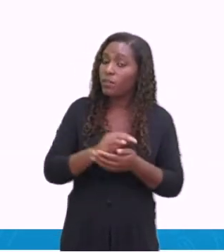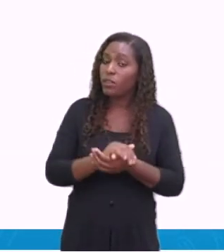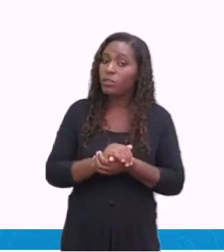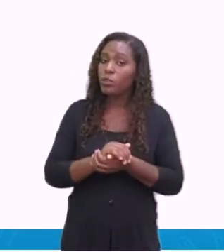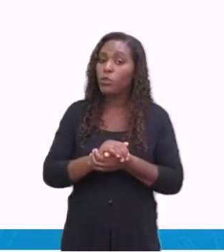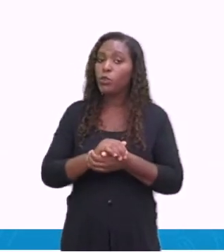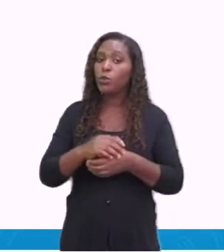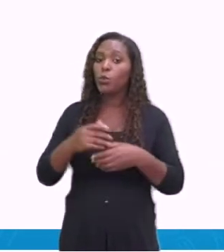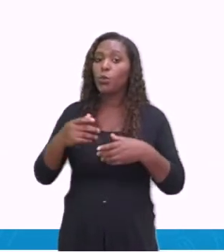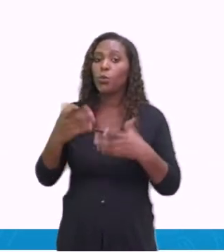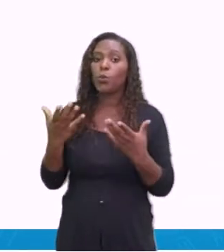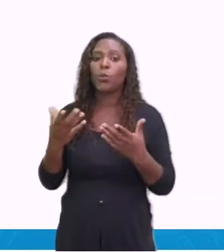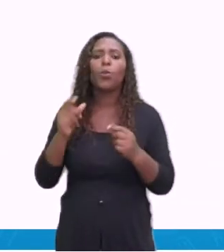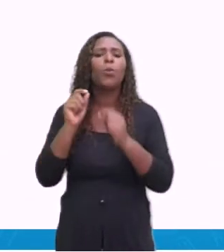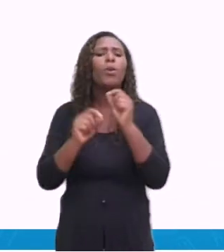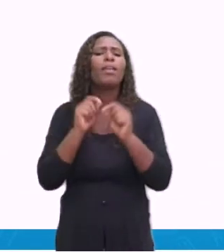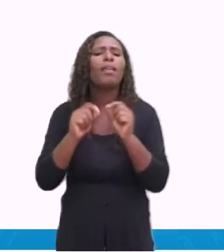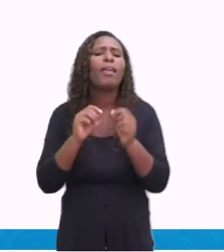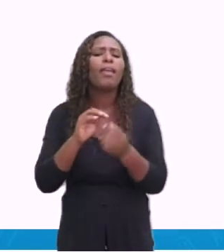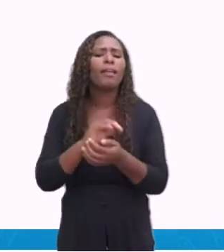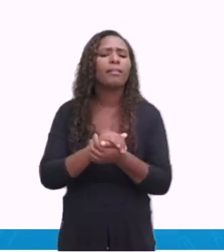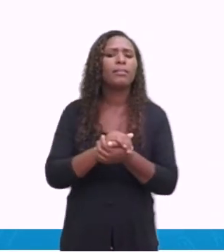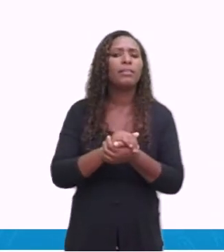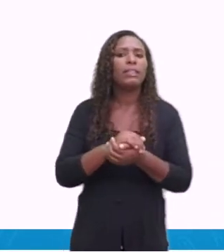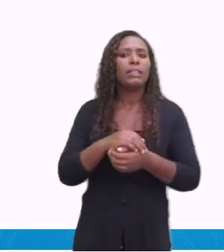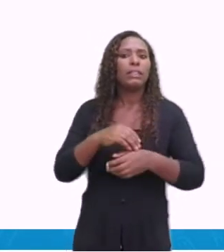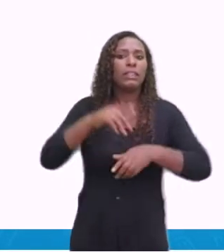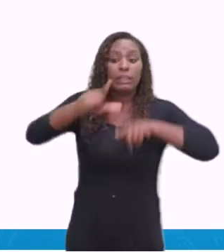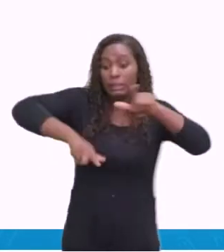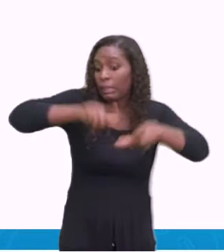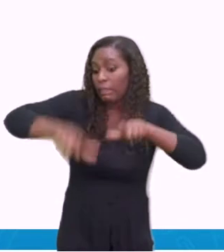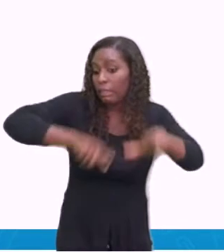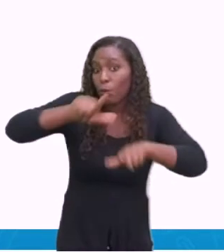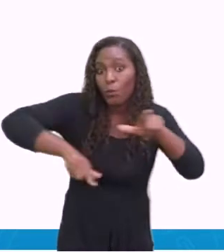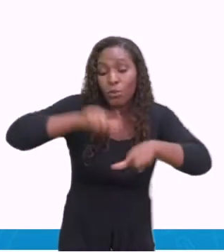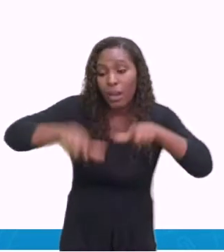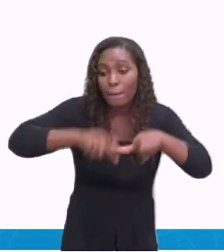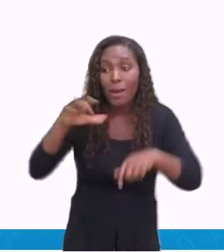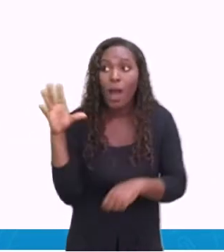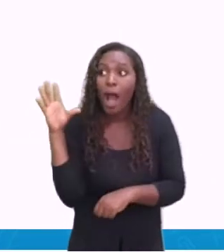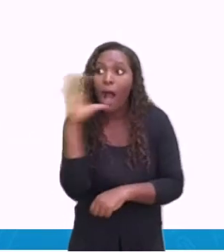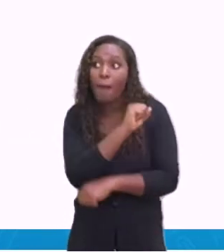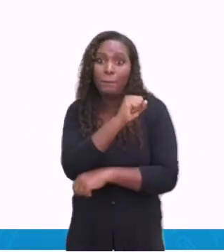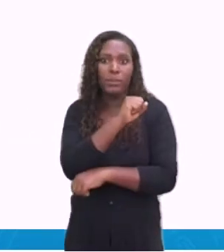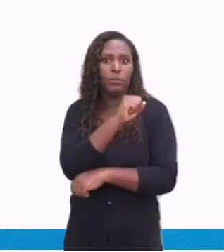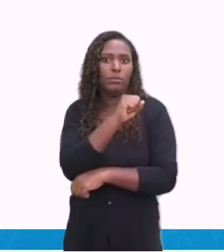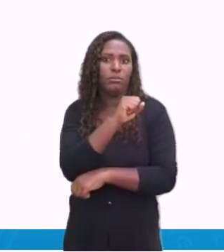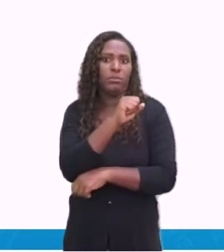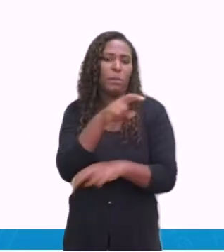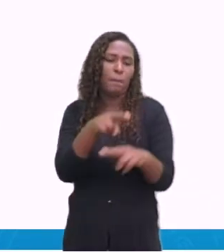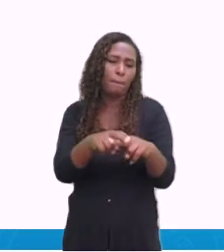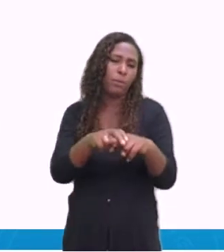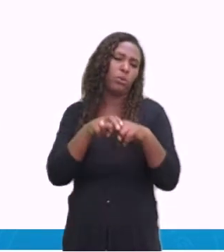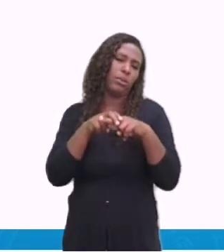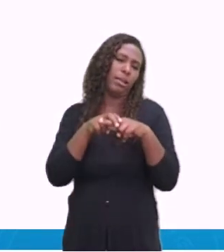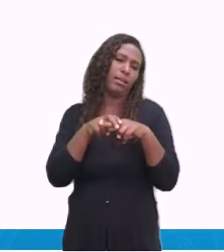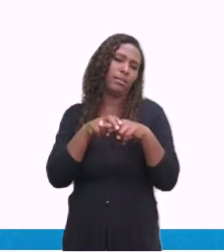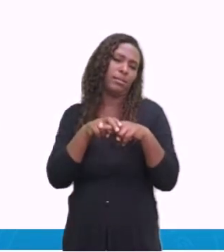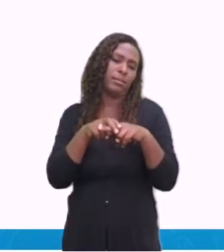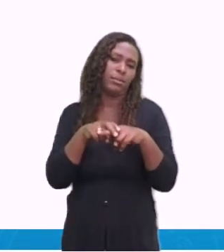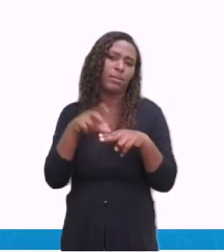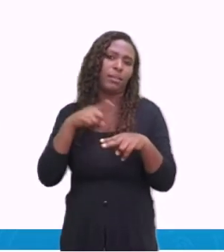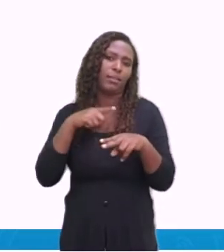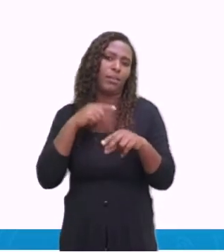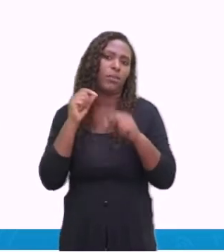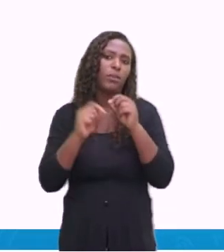obra compulsória. Tinha que ser uma mão de obra rápida. Então, por isso que houve a extinção de